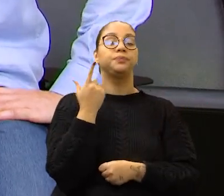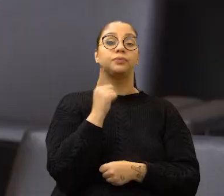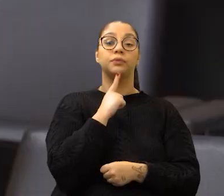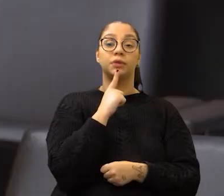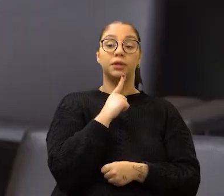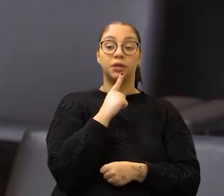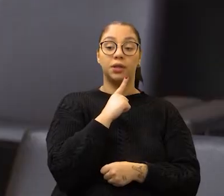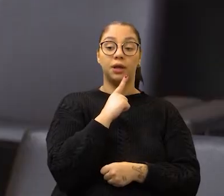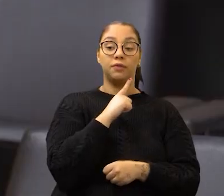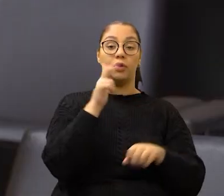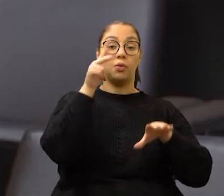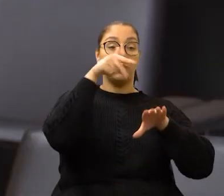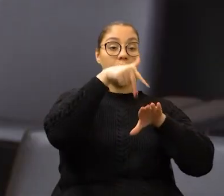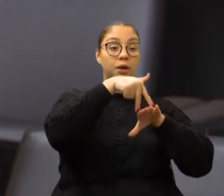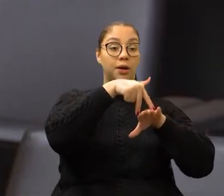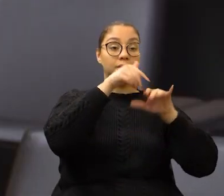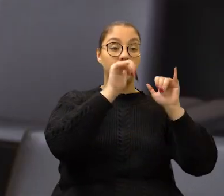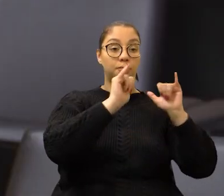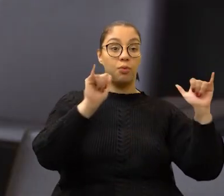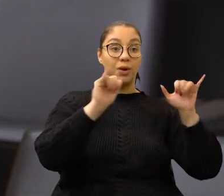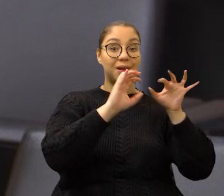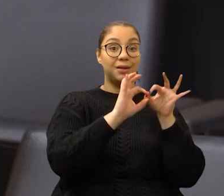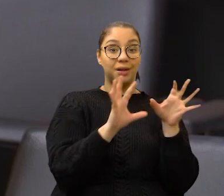uma tribuna livre